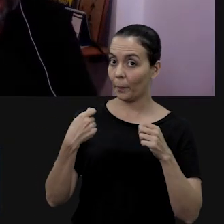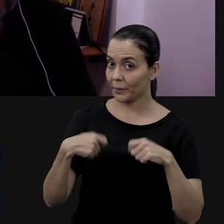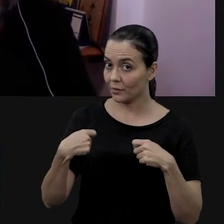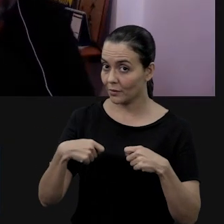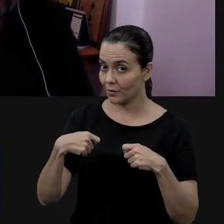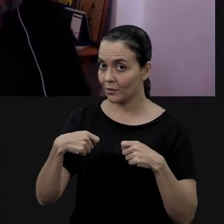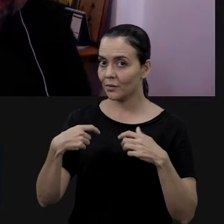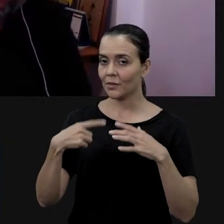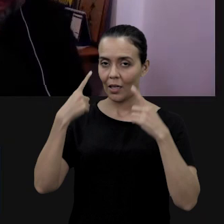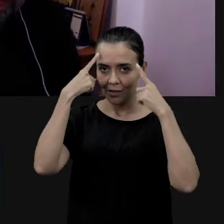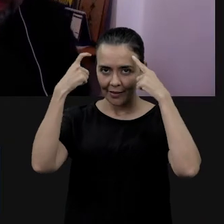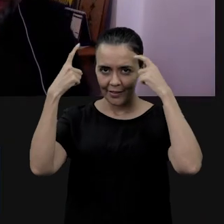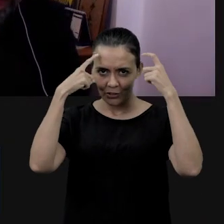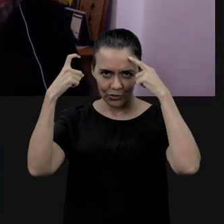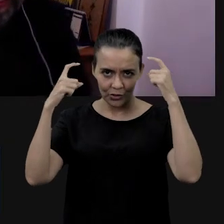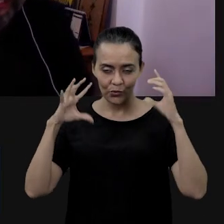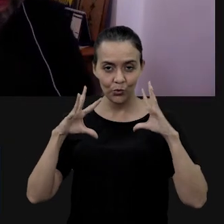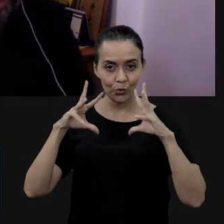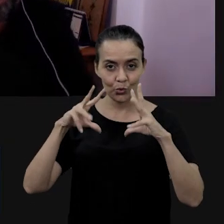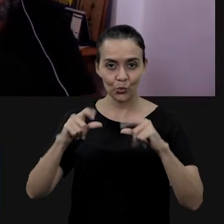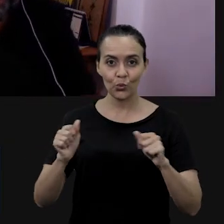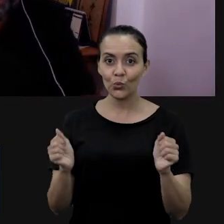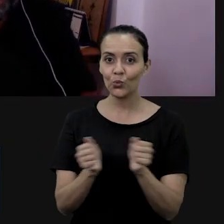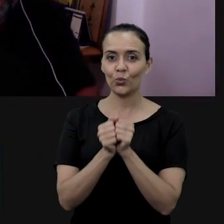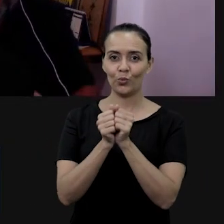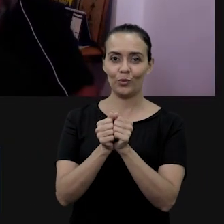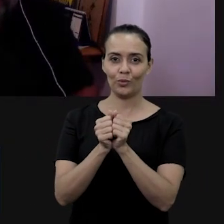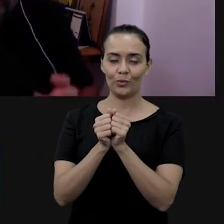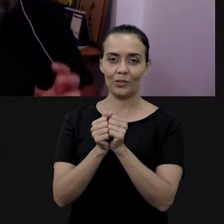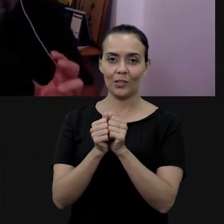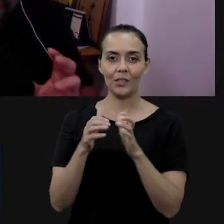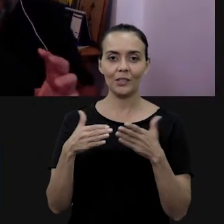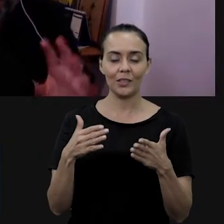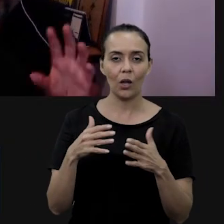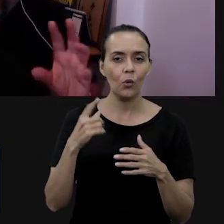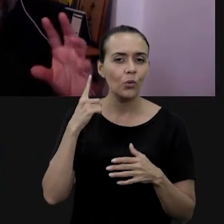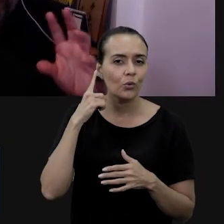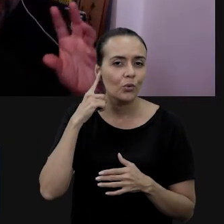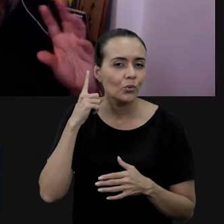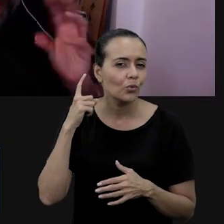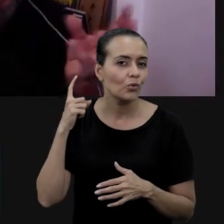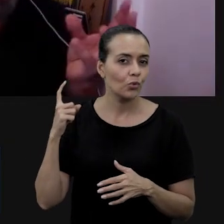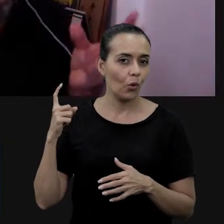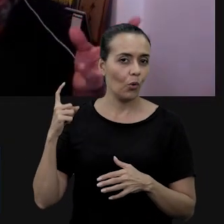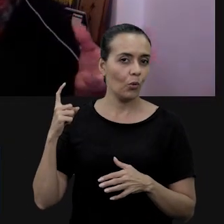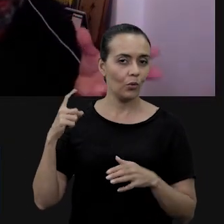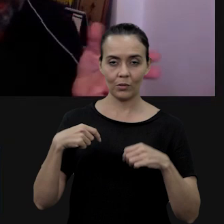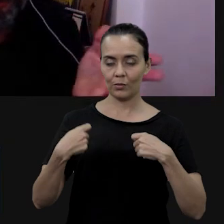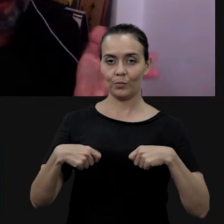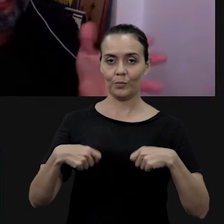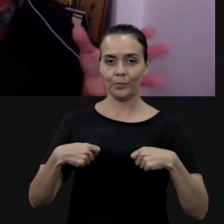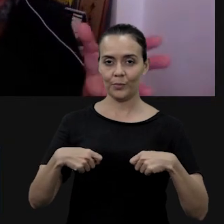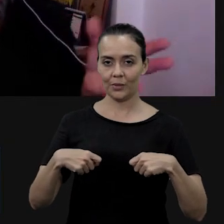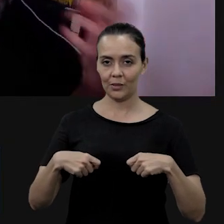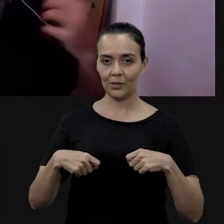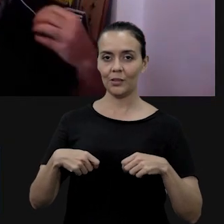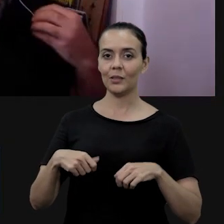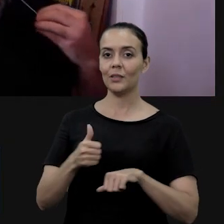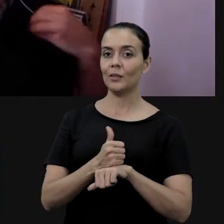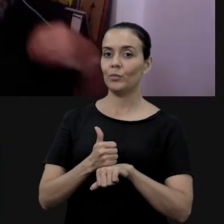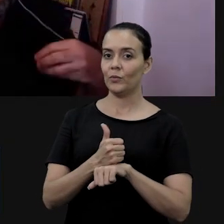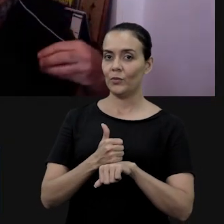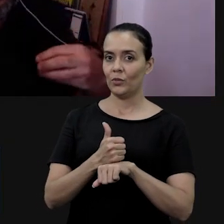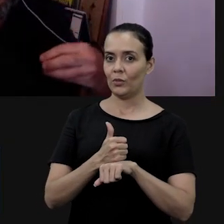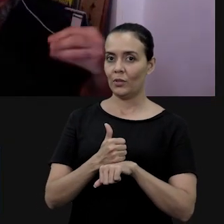como você. E o ser criativo. Então, você o técnico de som